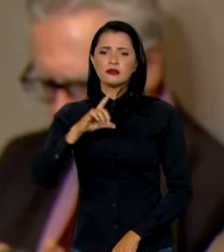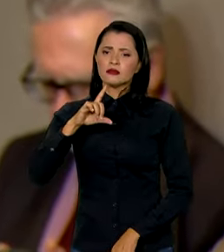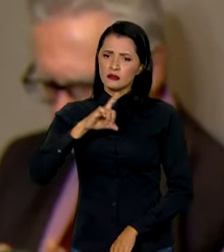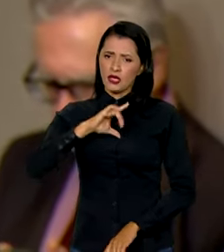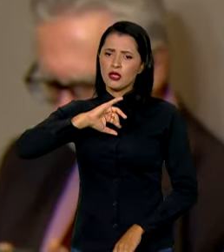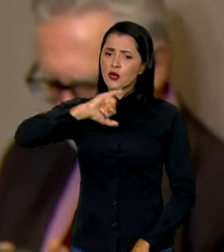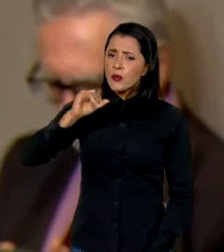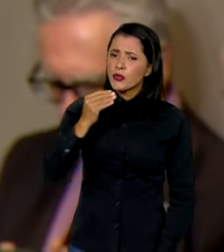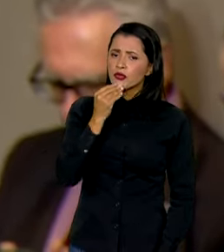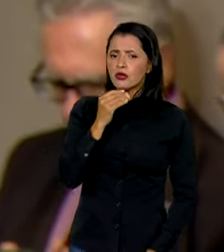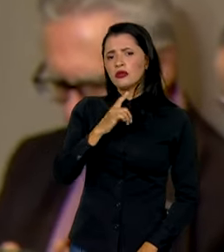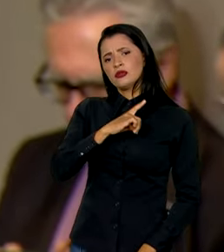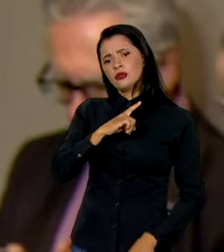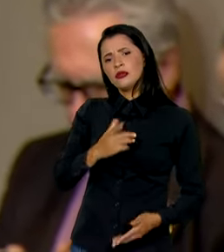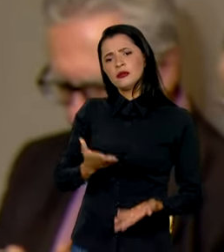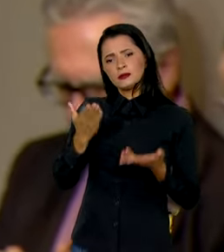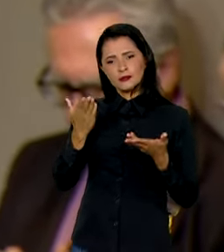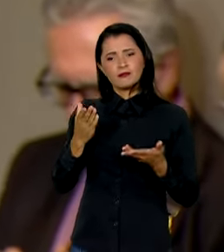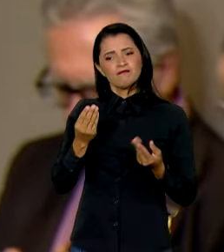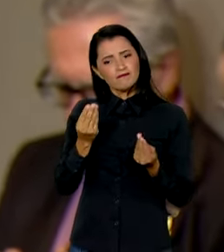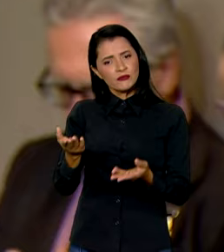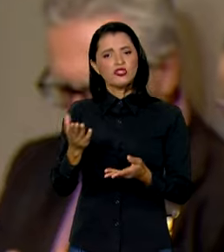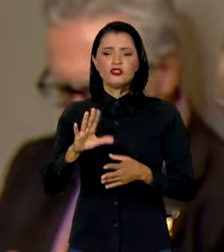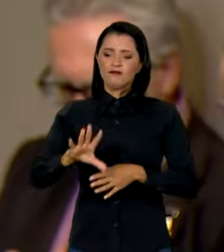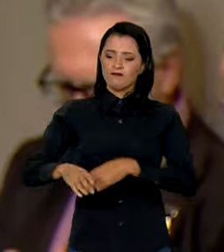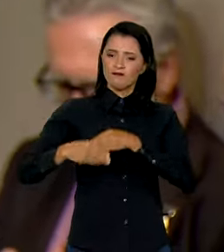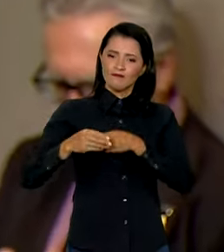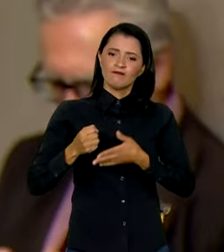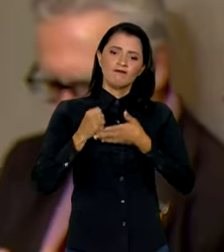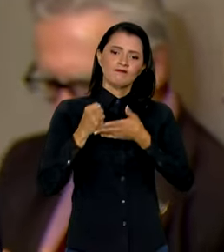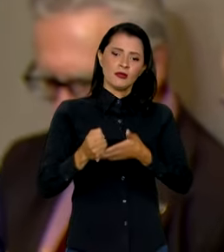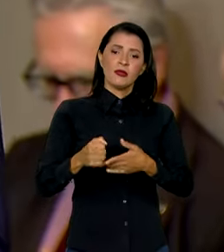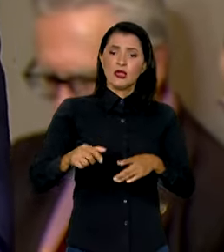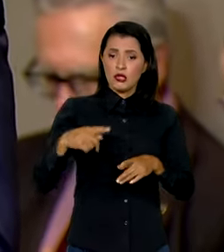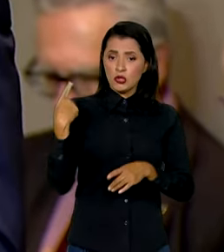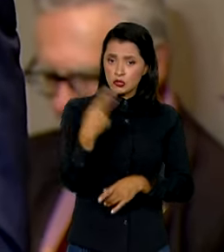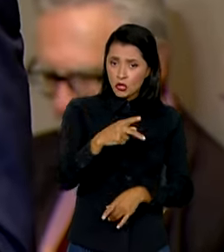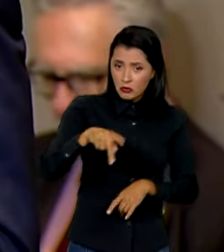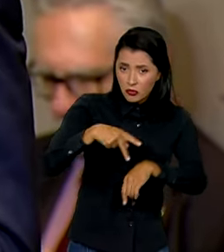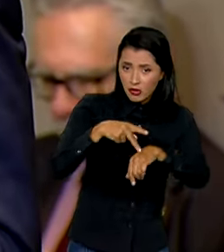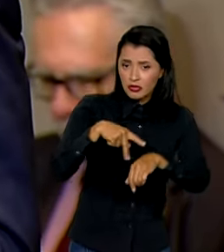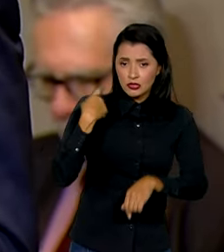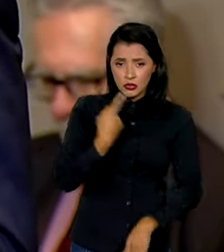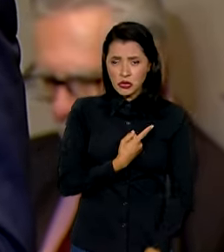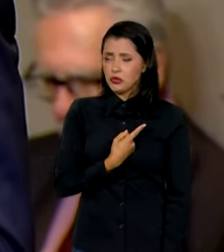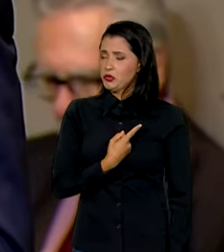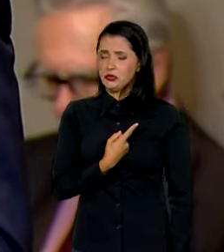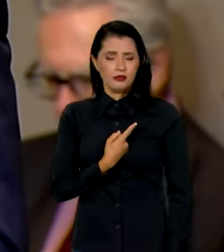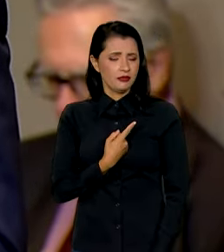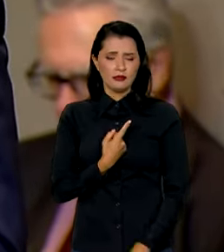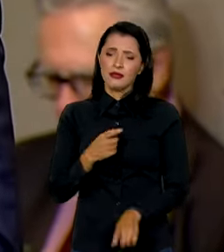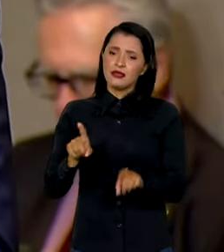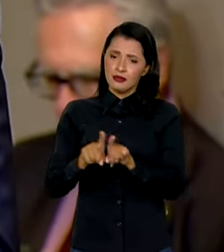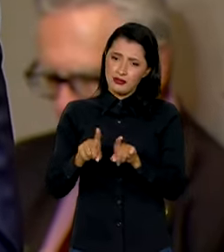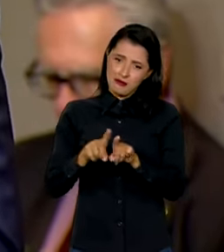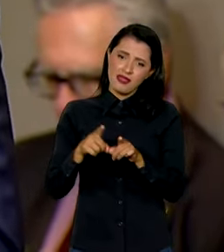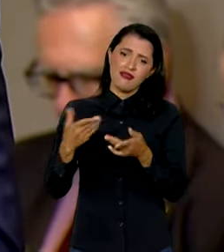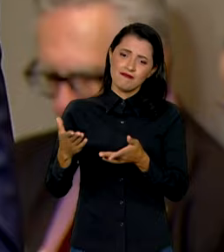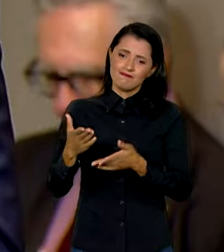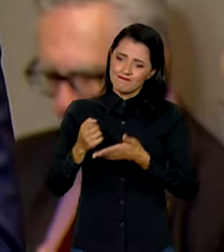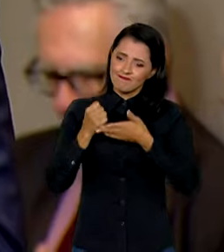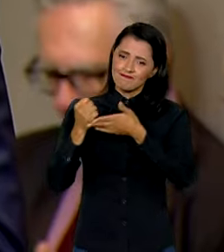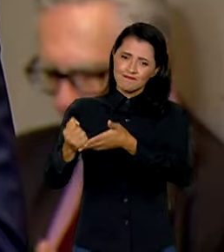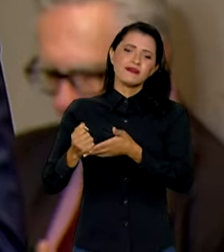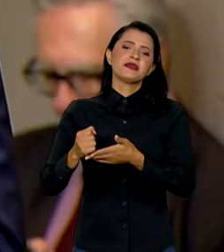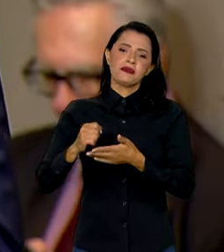grande oportunidade de dar uma contribuição não só para o nosso país, mas uma contribuição